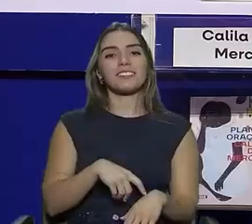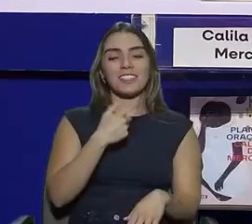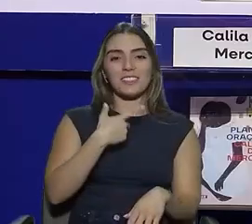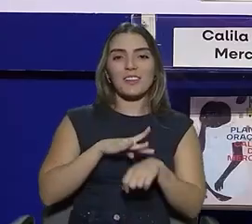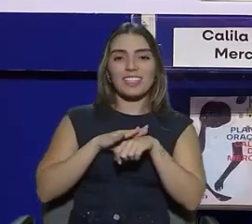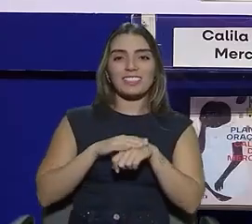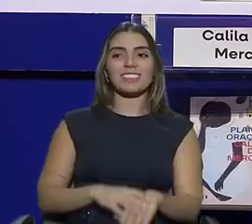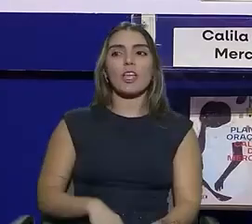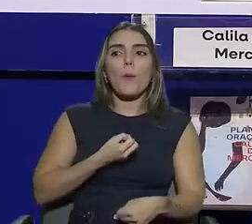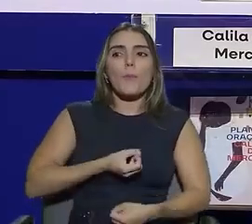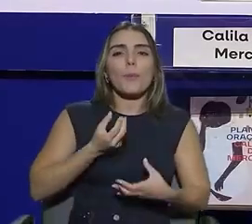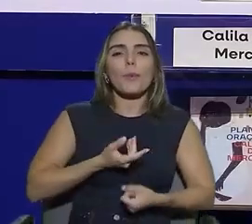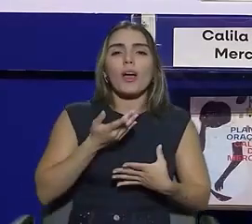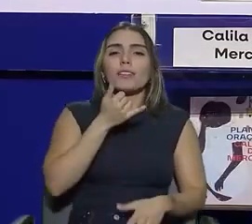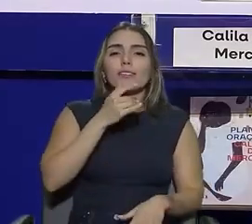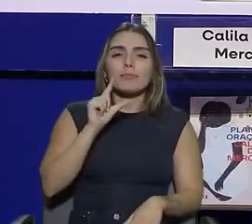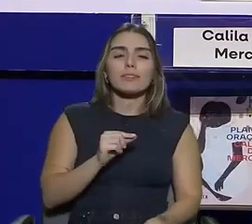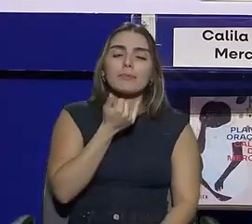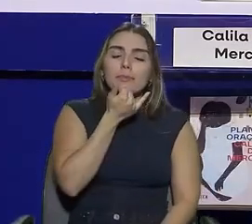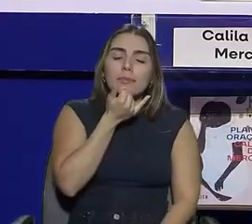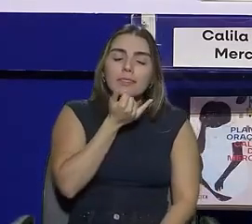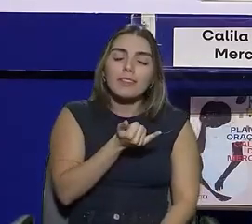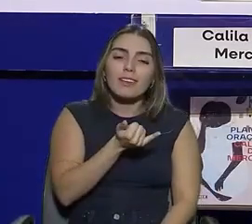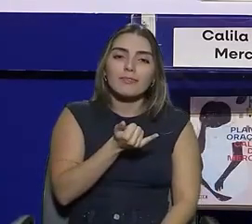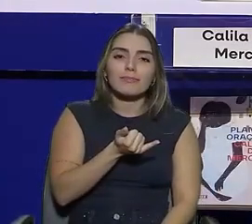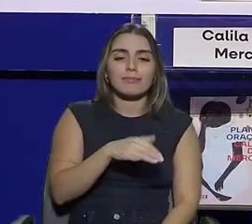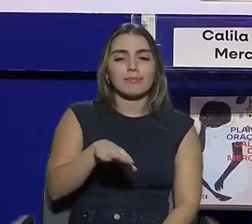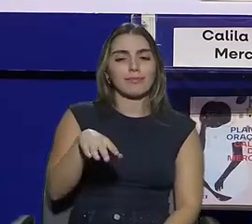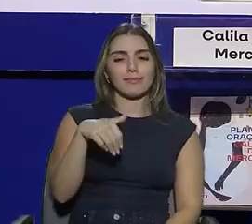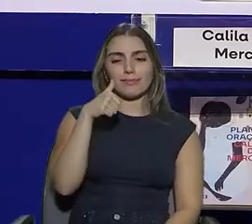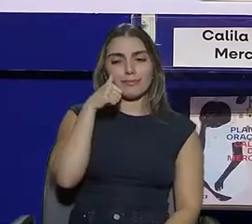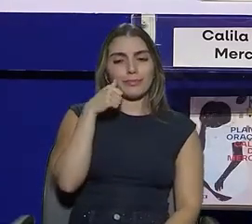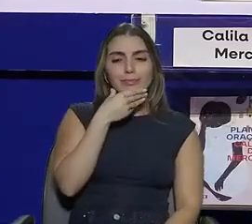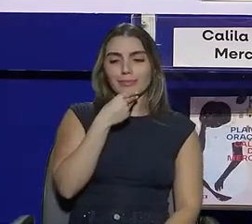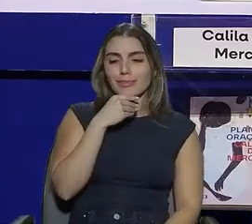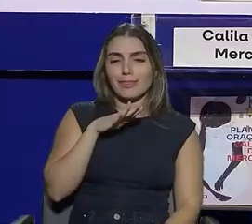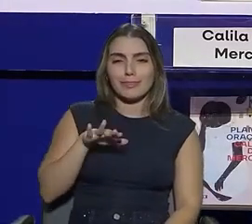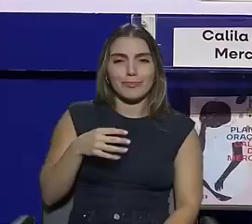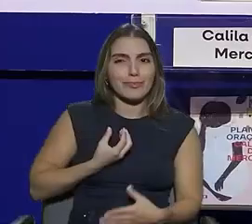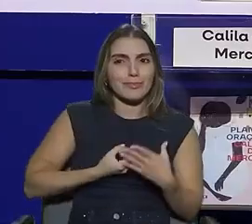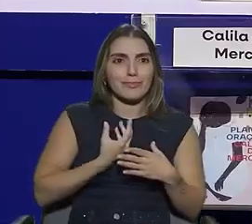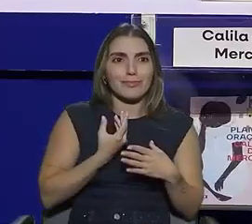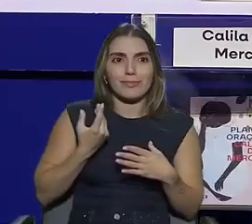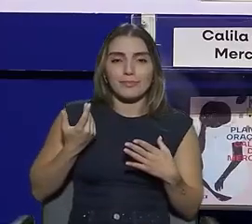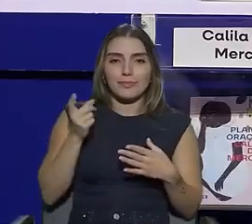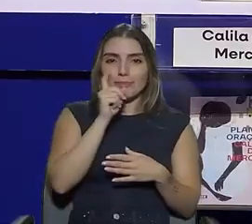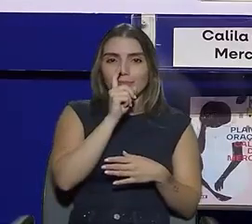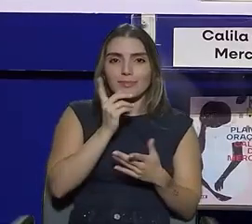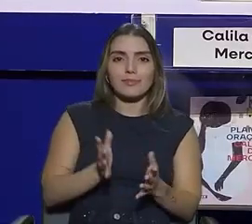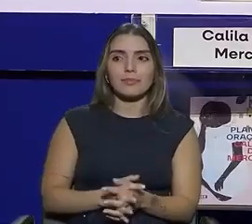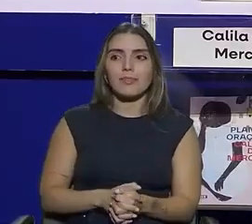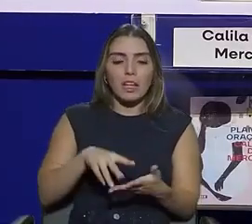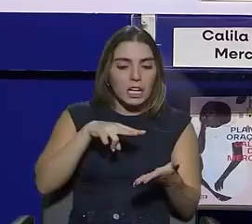poeta menor. Perdoai. Oh, meu Deus. Que menino maluado, meu Jesus. Agora inventou. está lendo agora, se